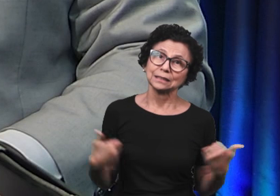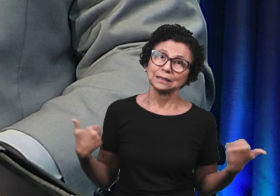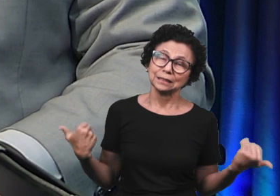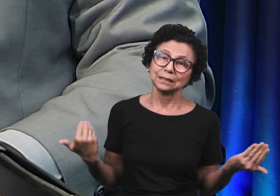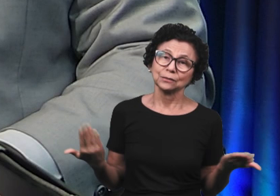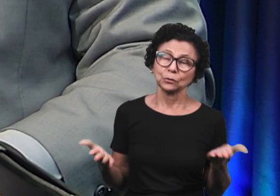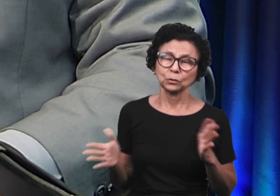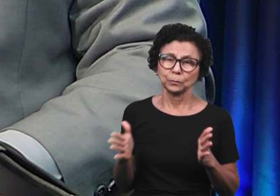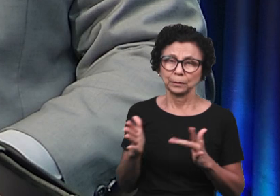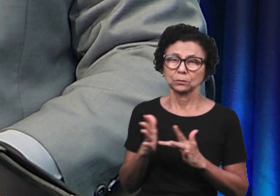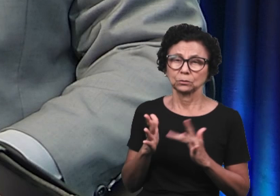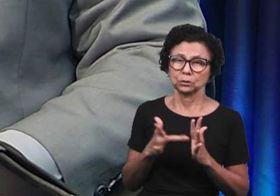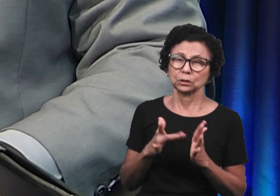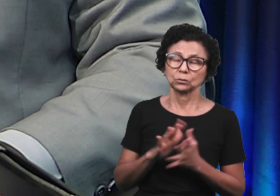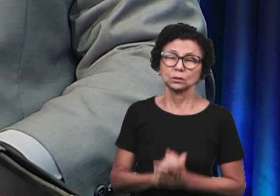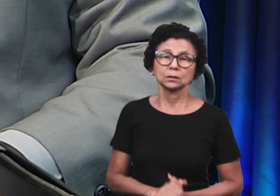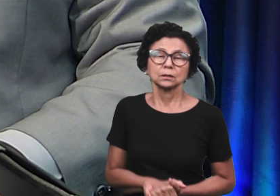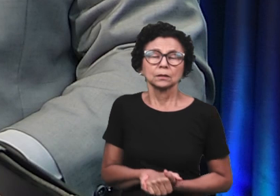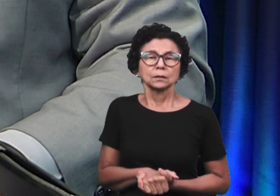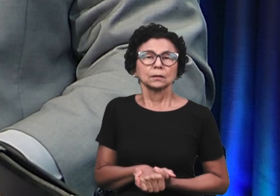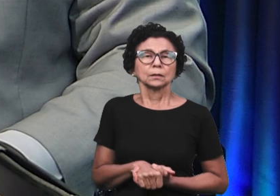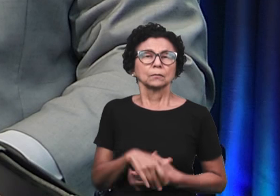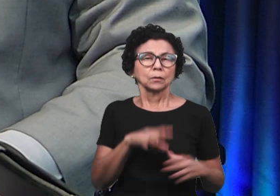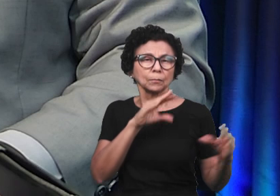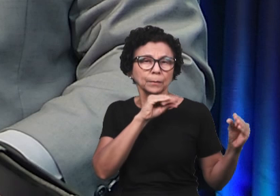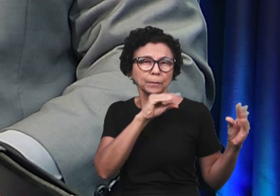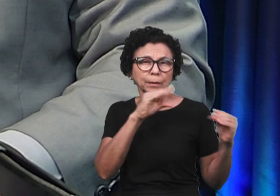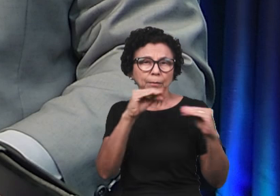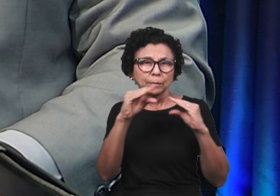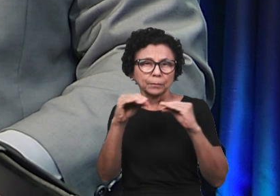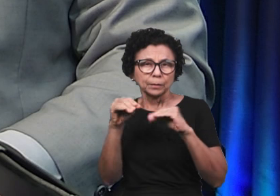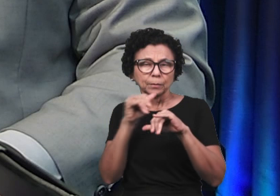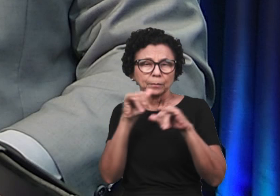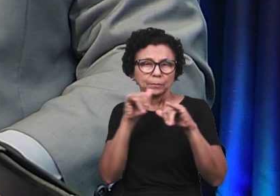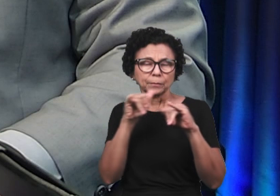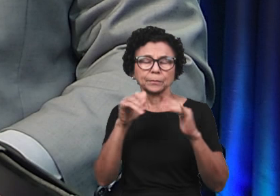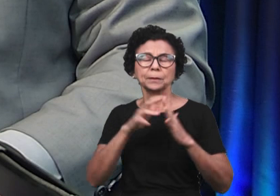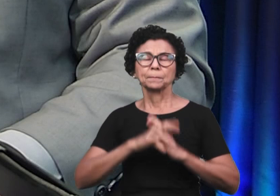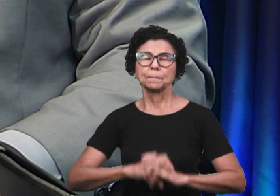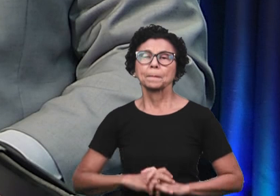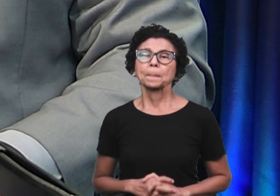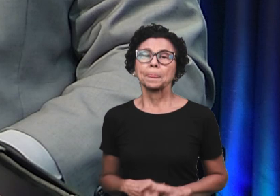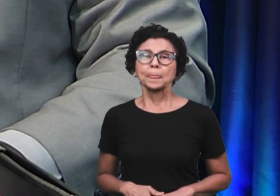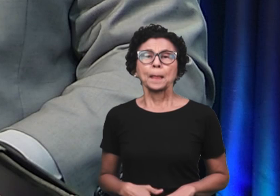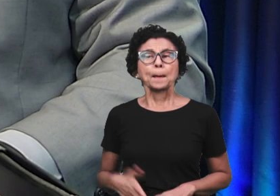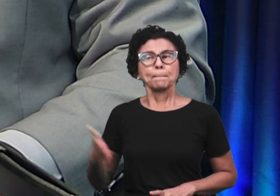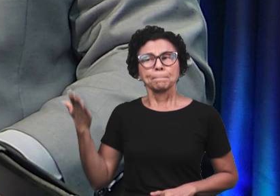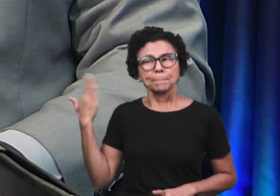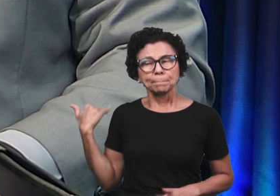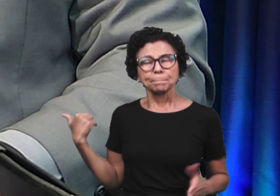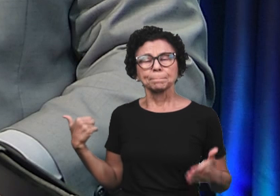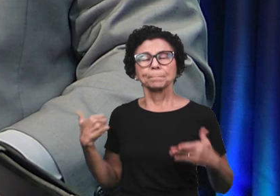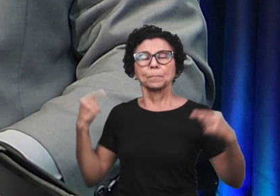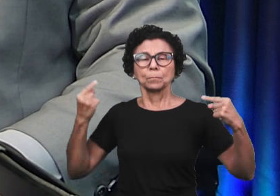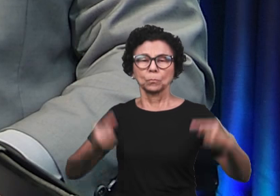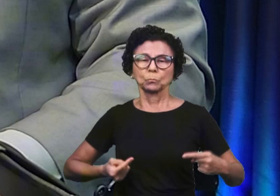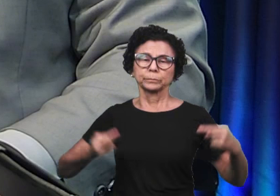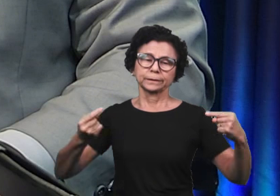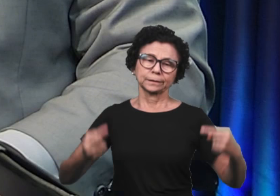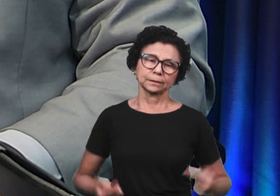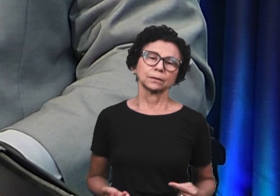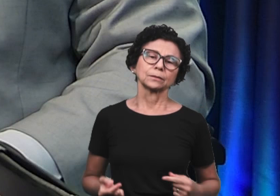de Jesus. Então, a oposição é muito forte. Sempre foi, hoje continua sendo, né? Os